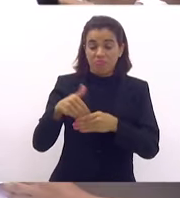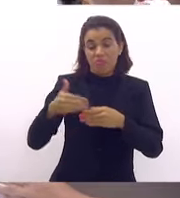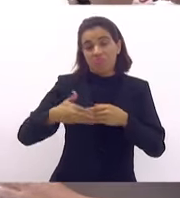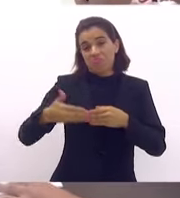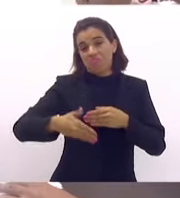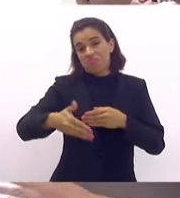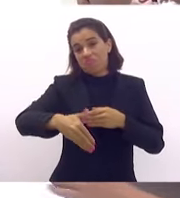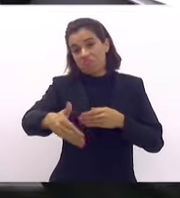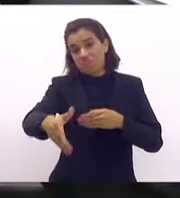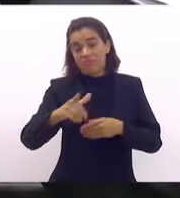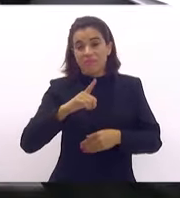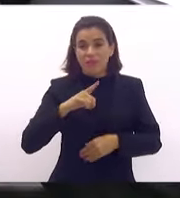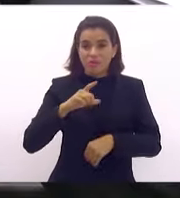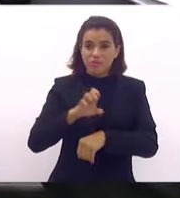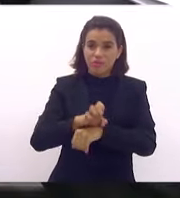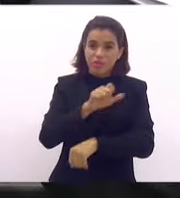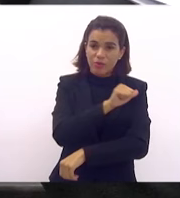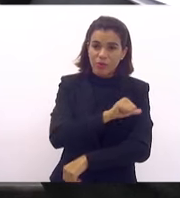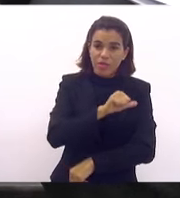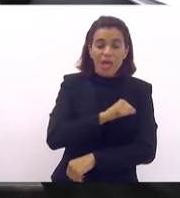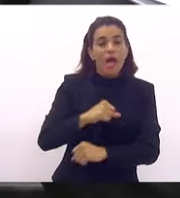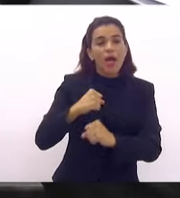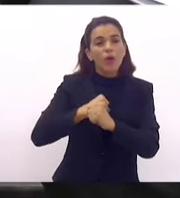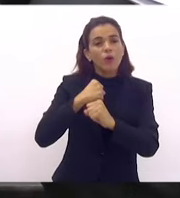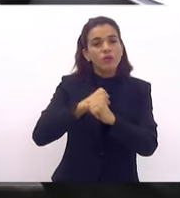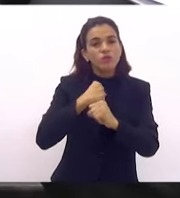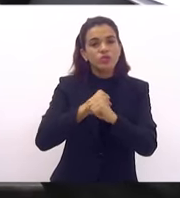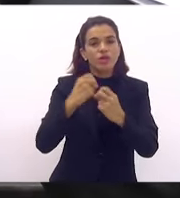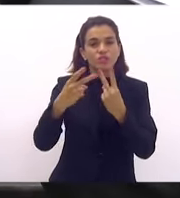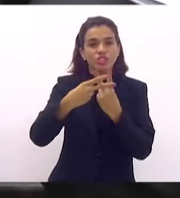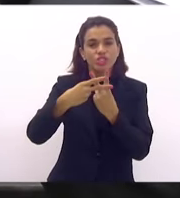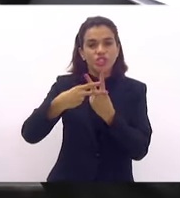nós teremos no estado do Rio de Janeiro a construção de cadeia de bambu.